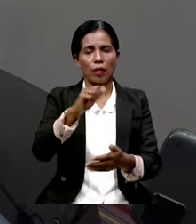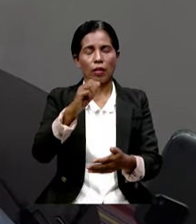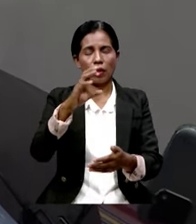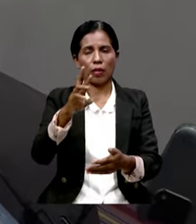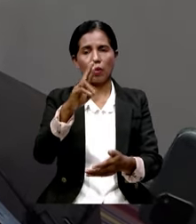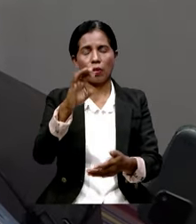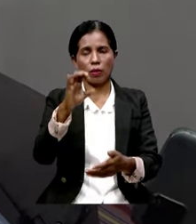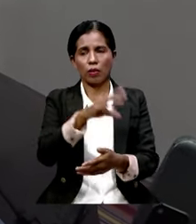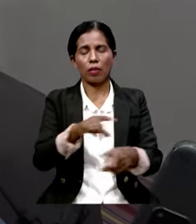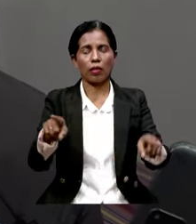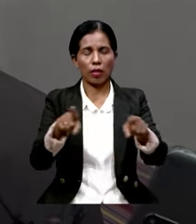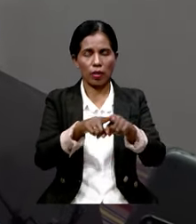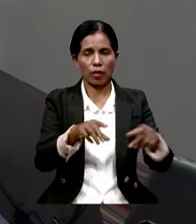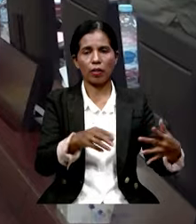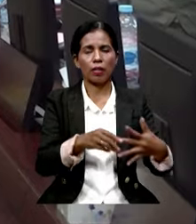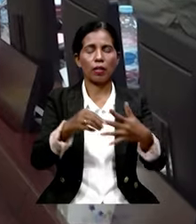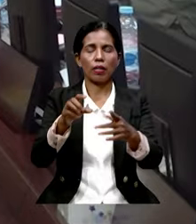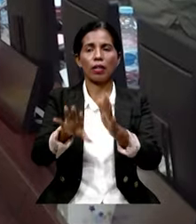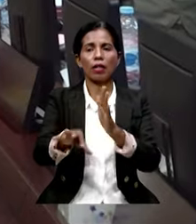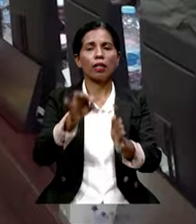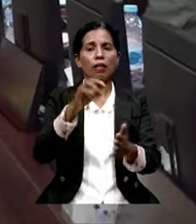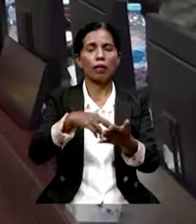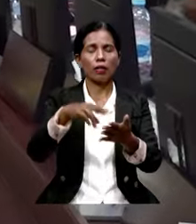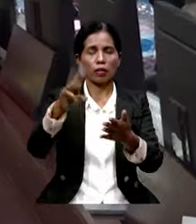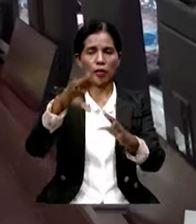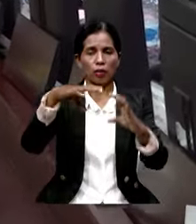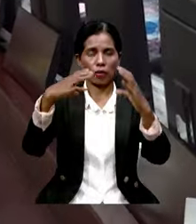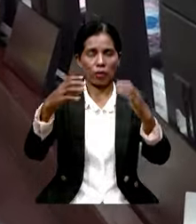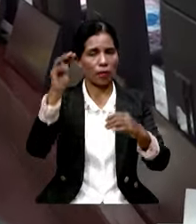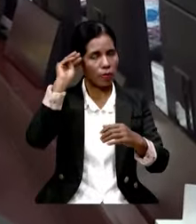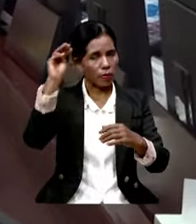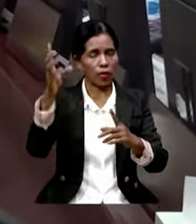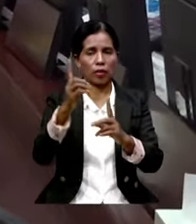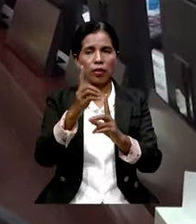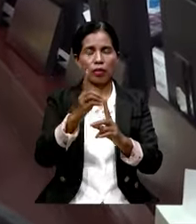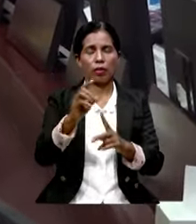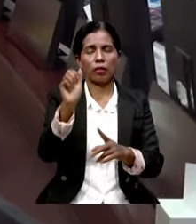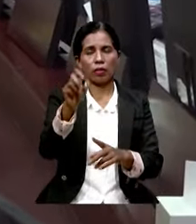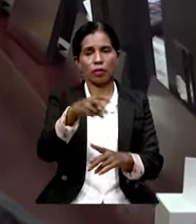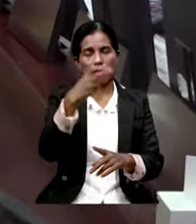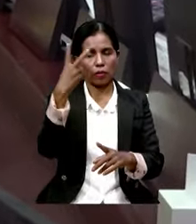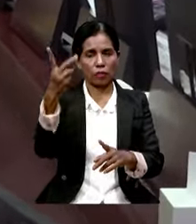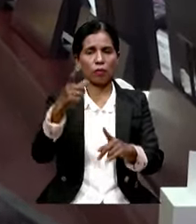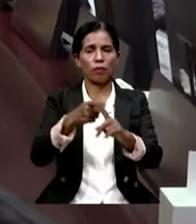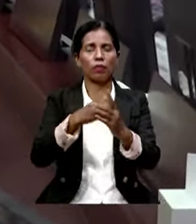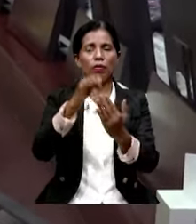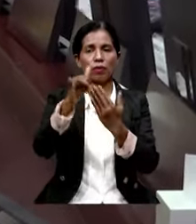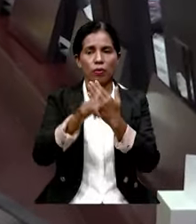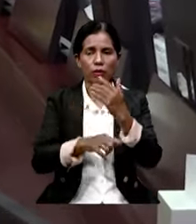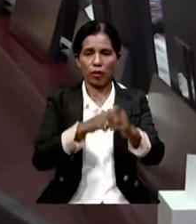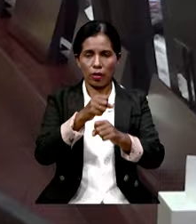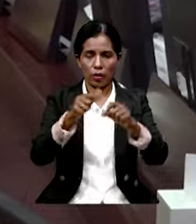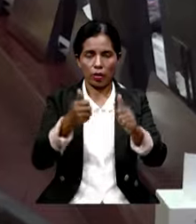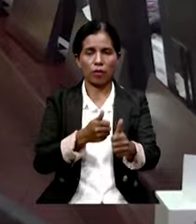no der candidato único, ne berreta aprovação o Conselho Ministro e a loron sanulo resen rua Fulanzunio Tinané,